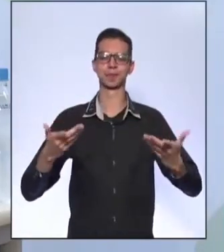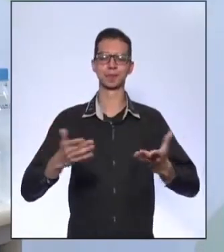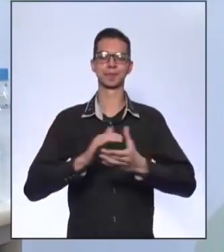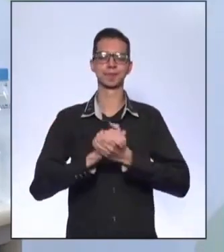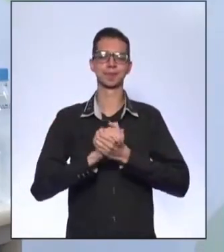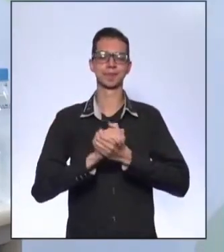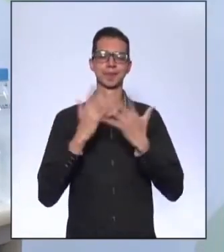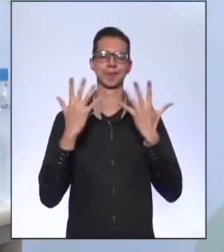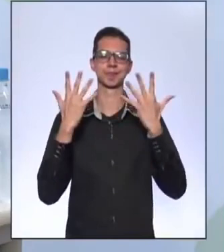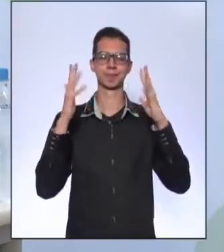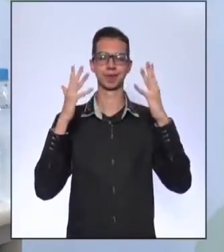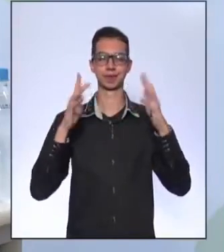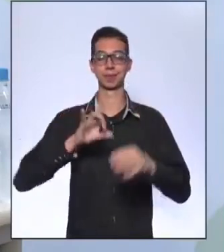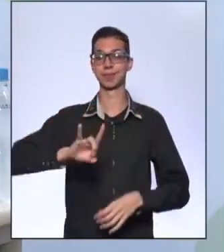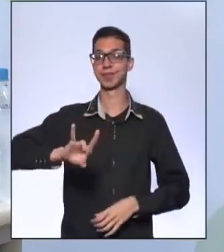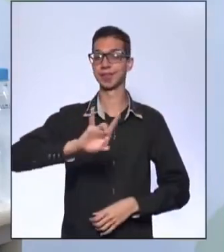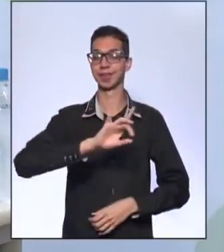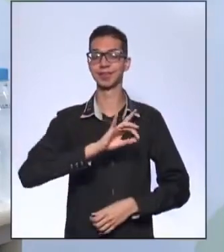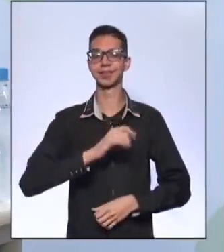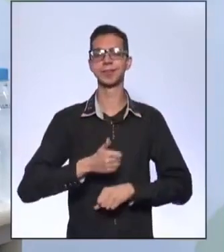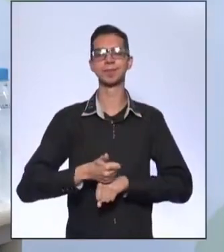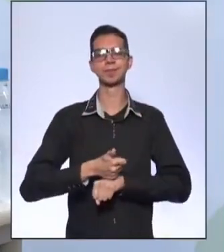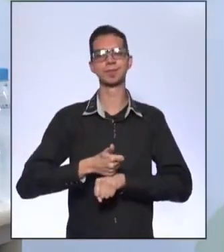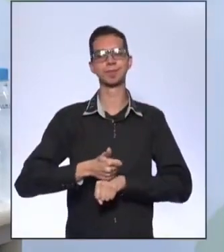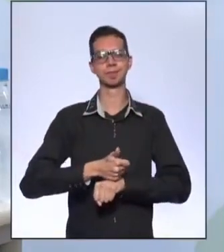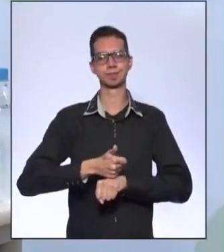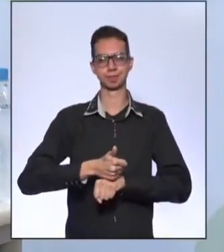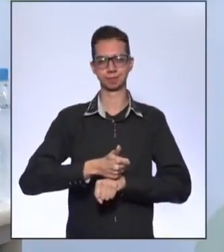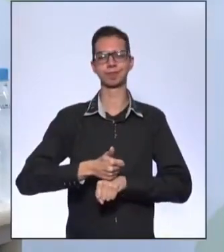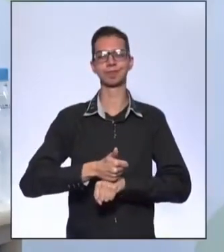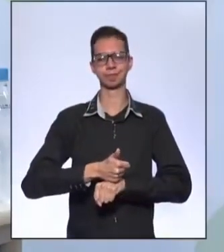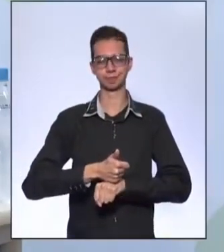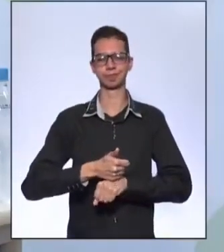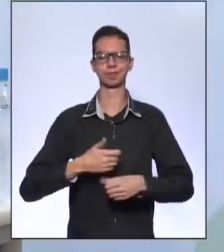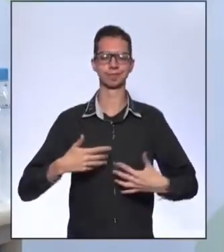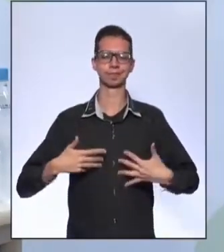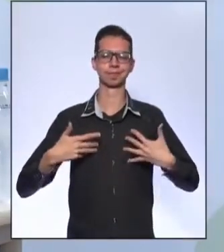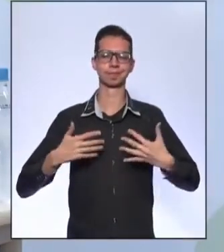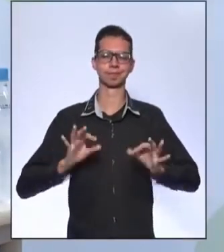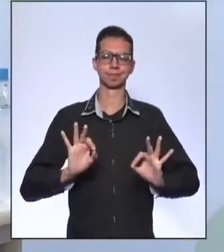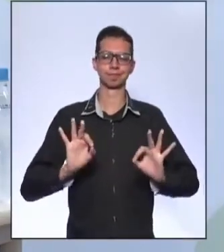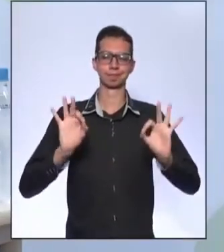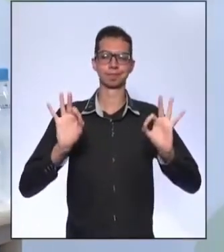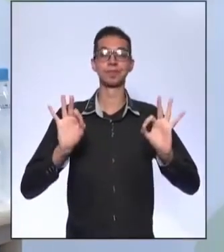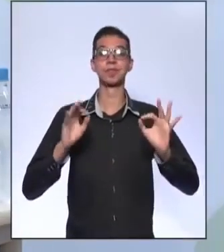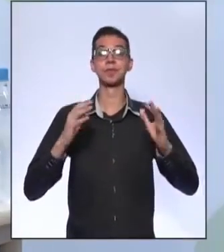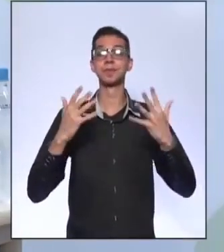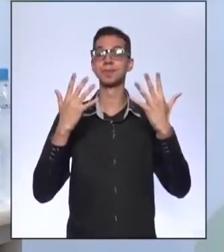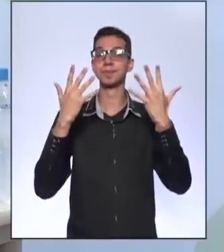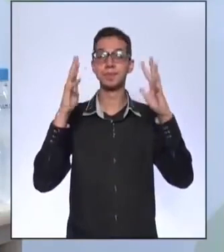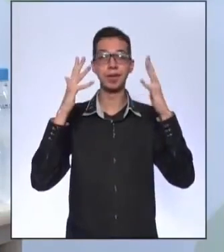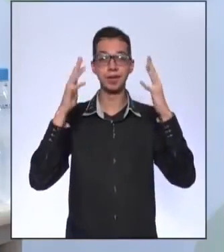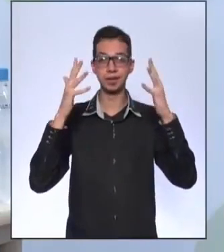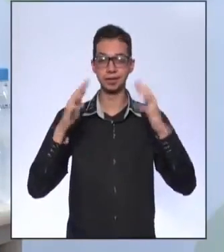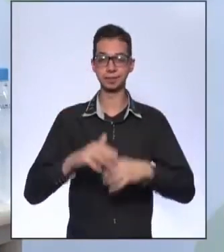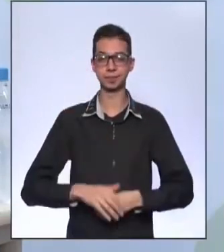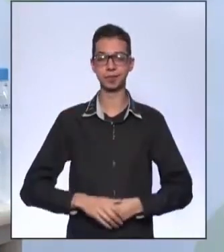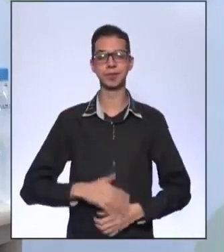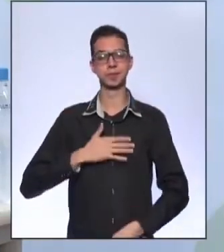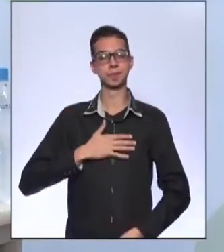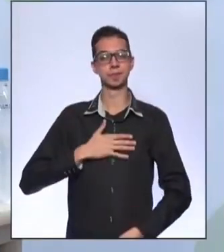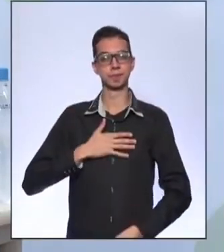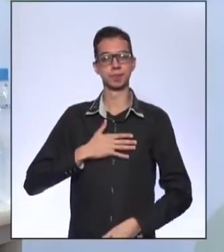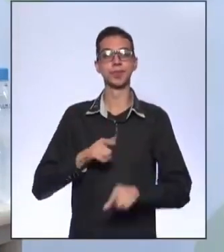profissão que nós temos é com os demais outros professores de outras disciplinas aí então meus meus parabéns meus parabéns aí da professora